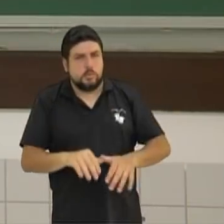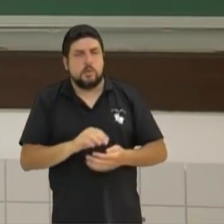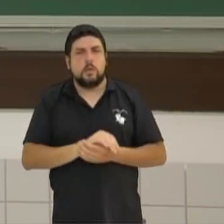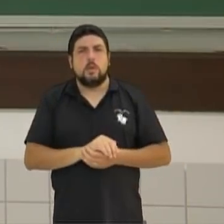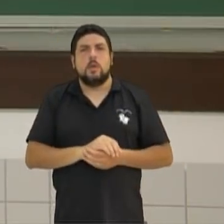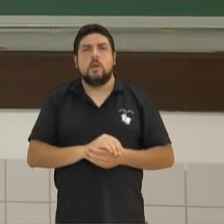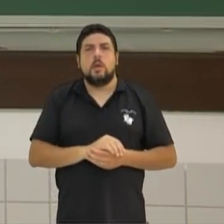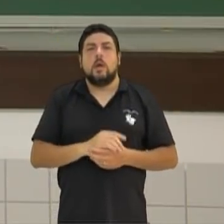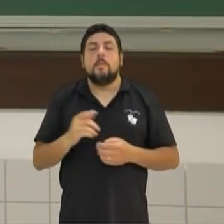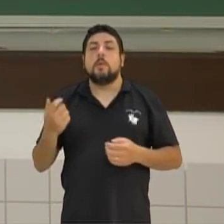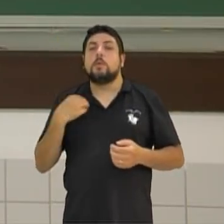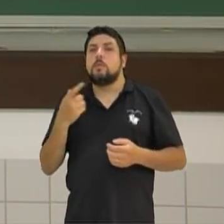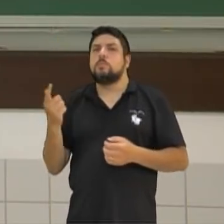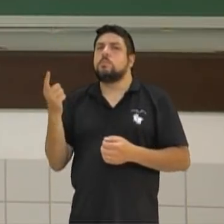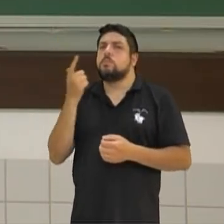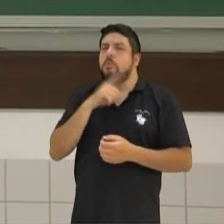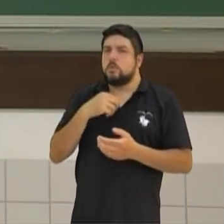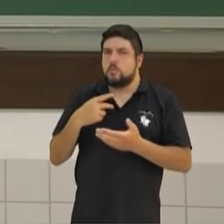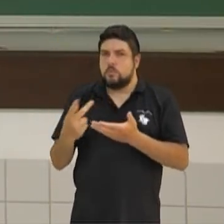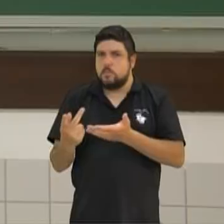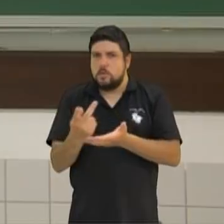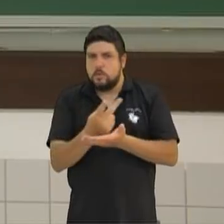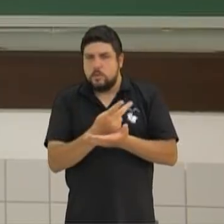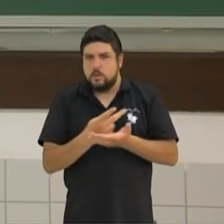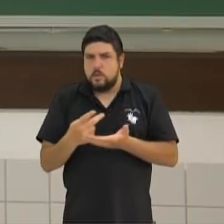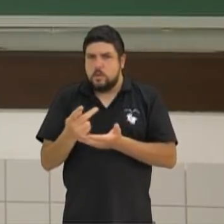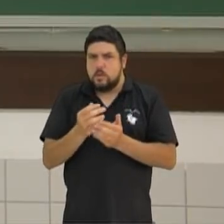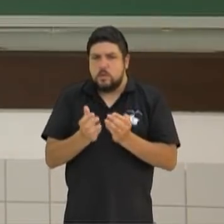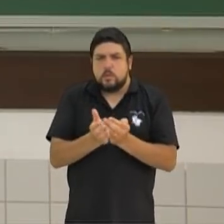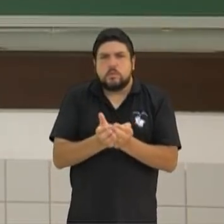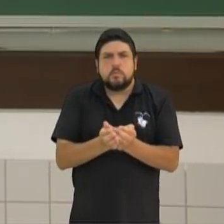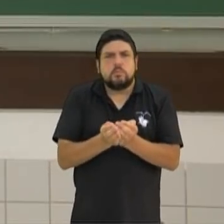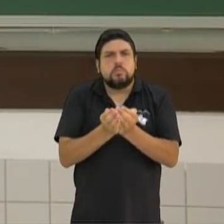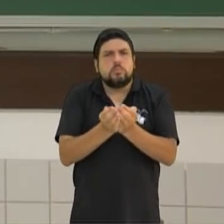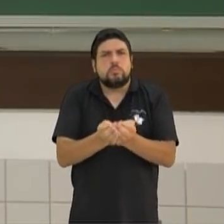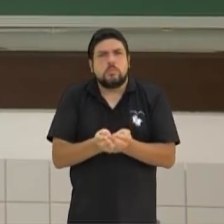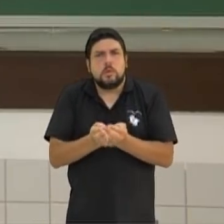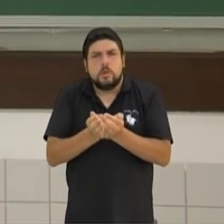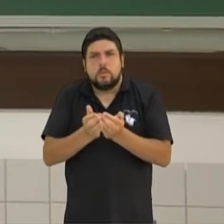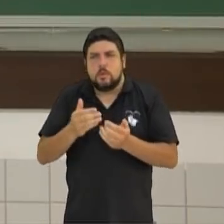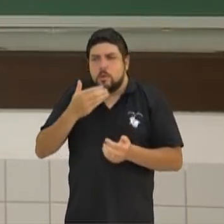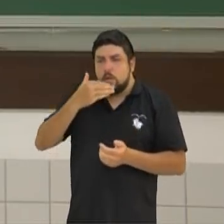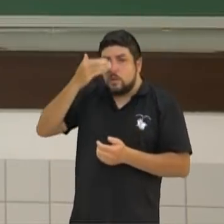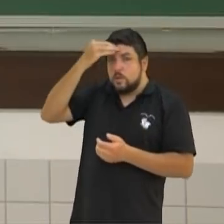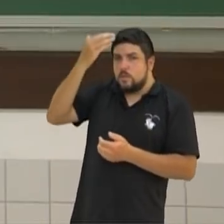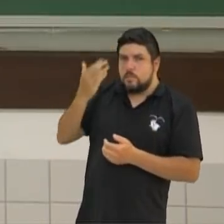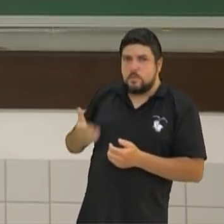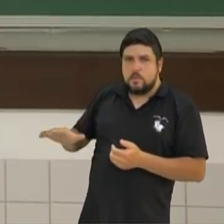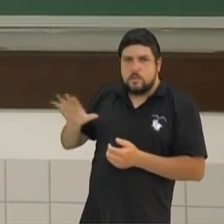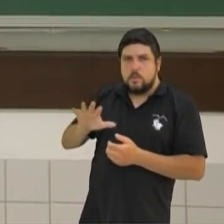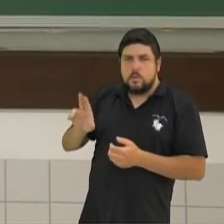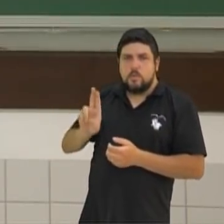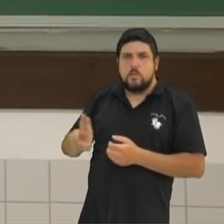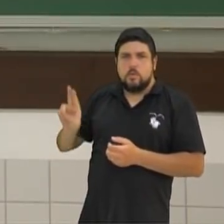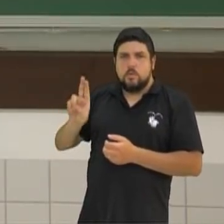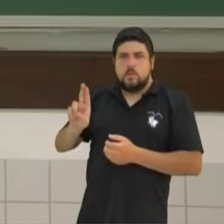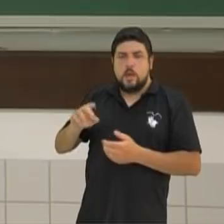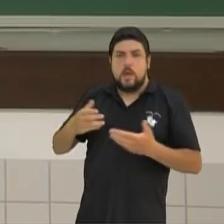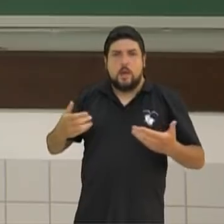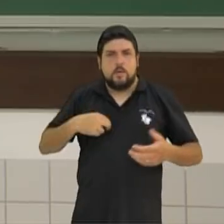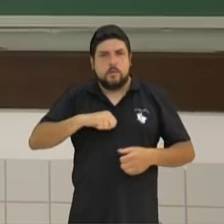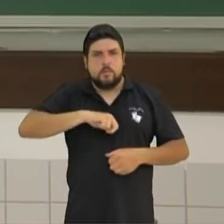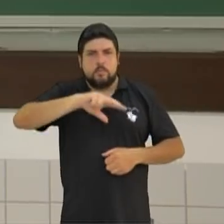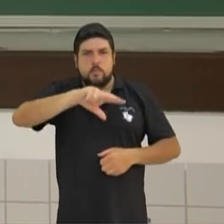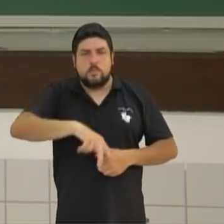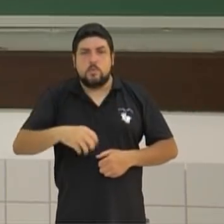conseguiram aprimorar desenhos de barcos que os árabes usavam. Isso vai permitir aos portugueses criar uma nova